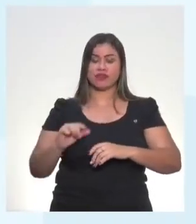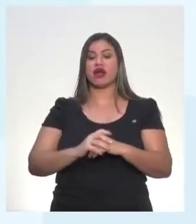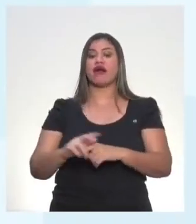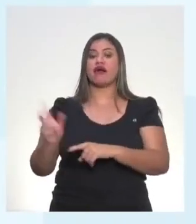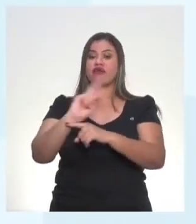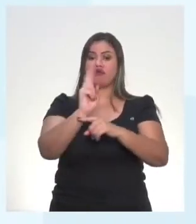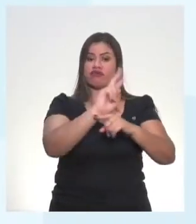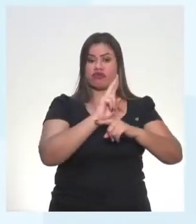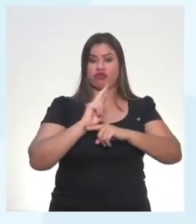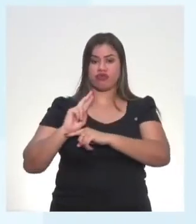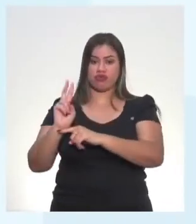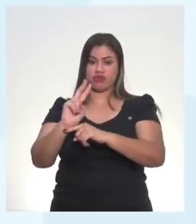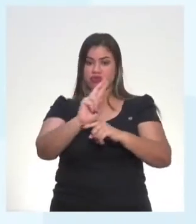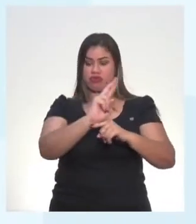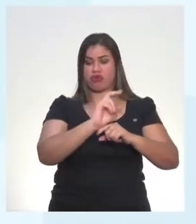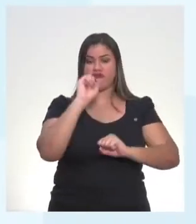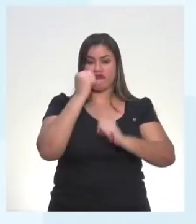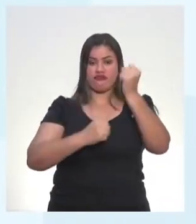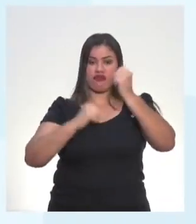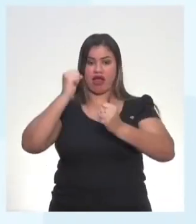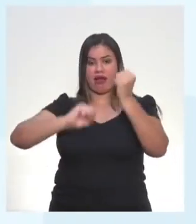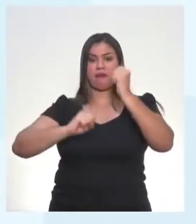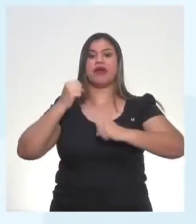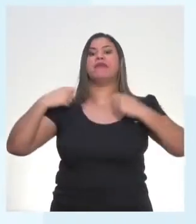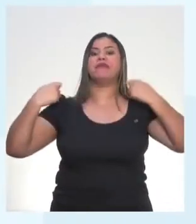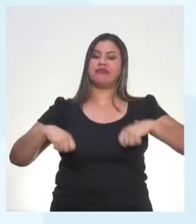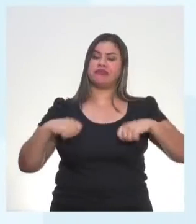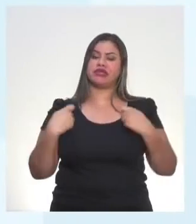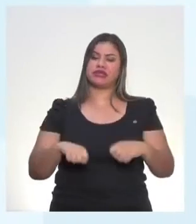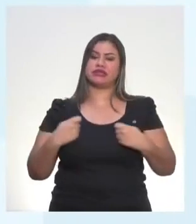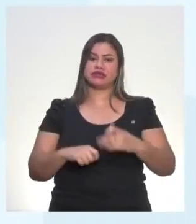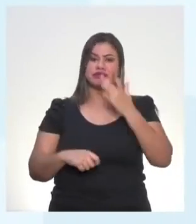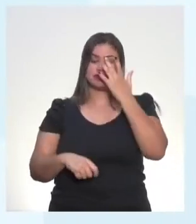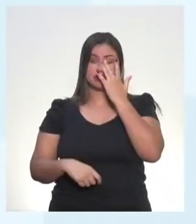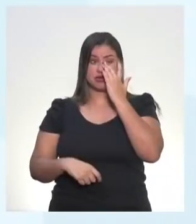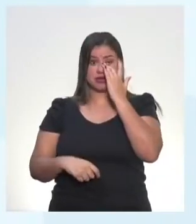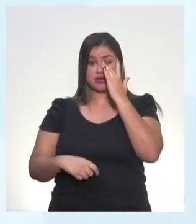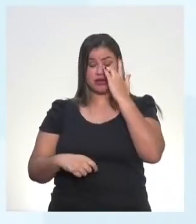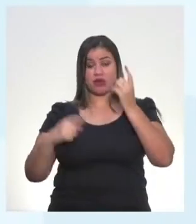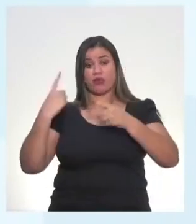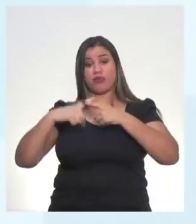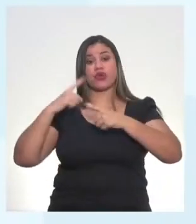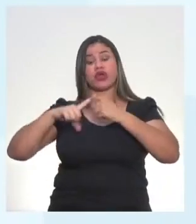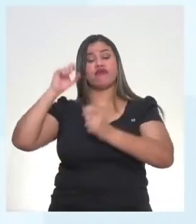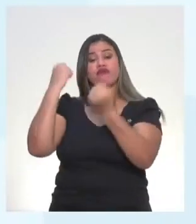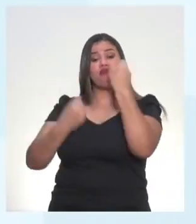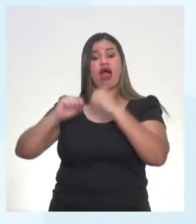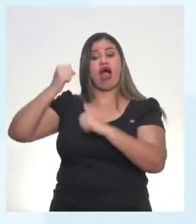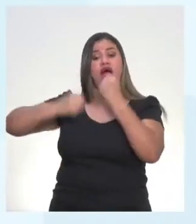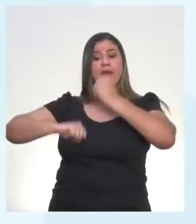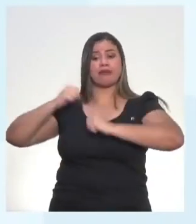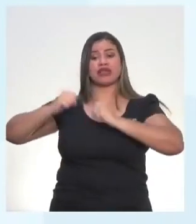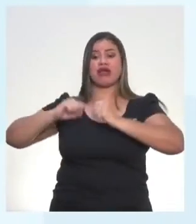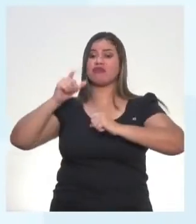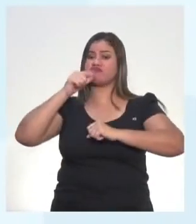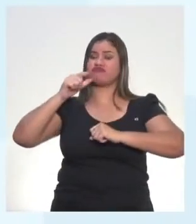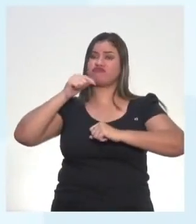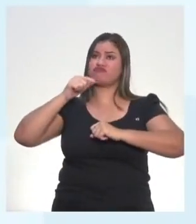fiscalização à instalação fábrica, né? Então, a fábrica ela joga no afluente